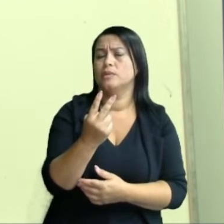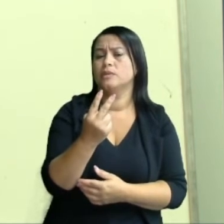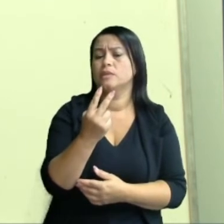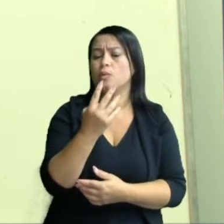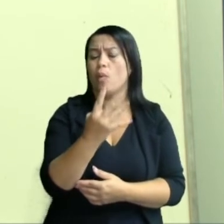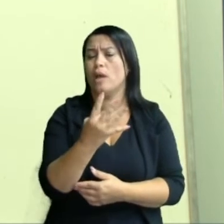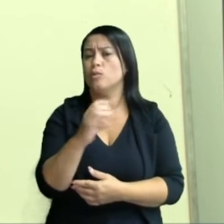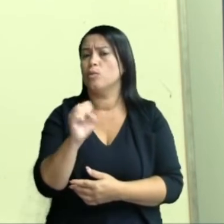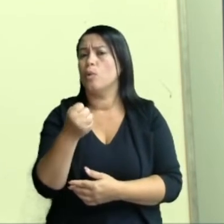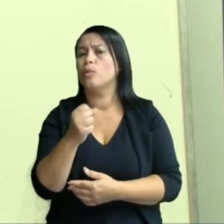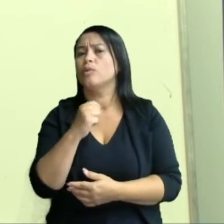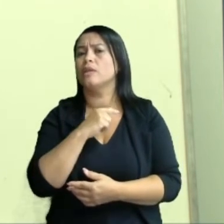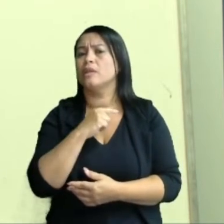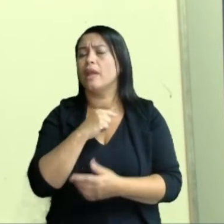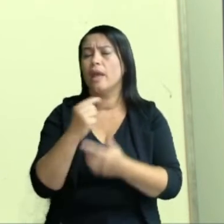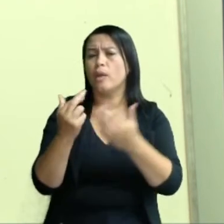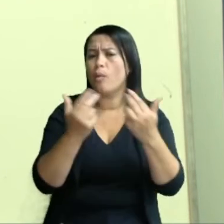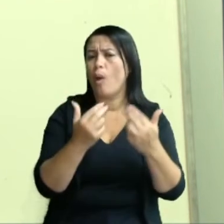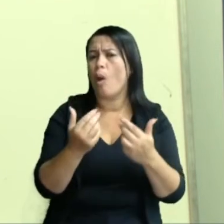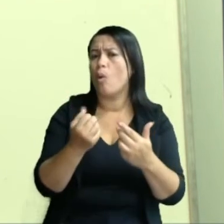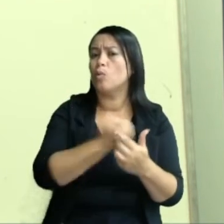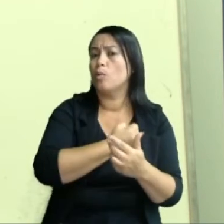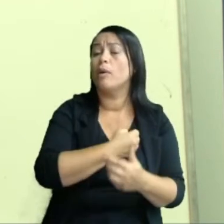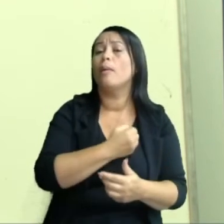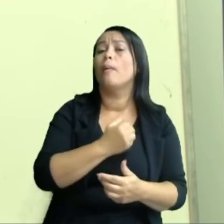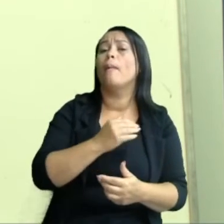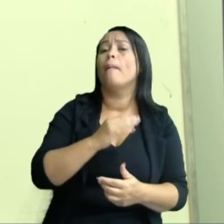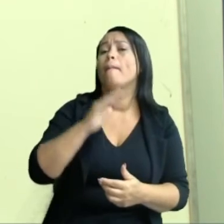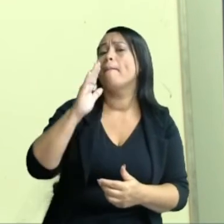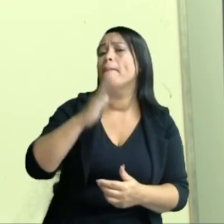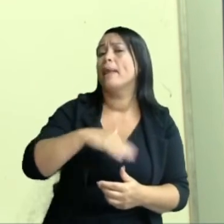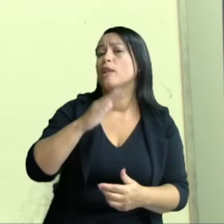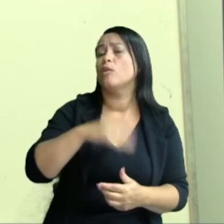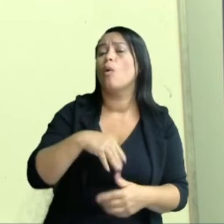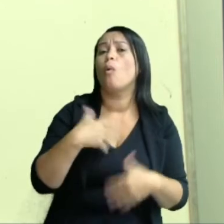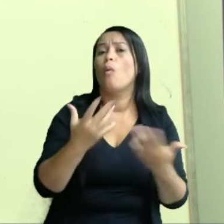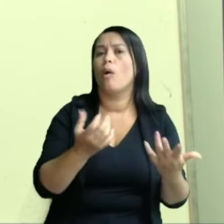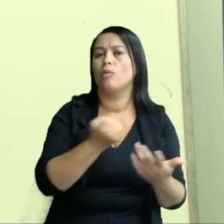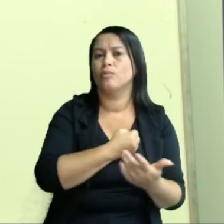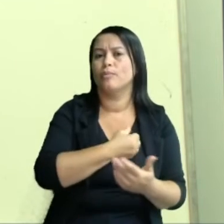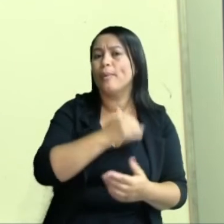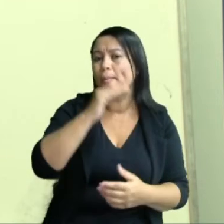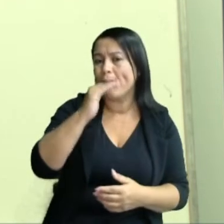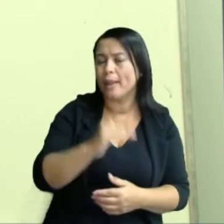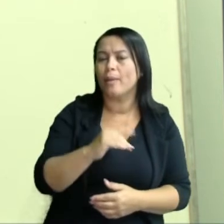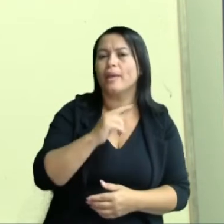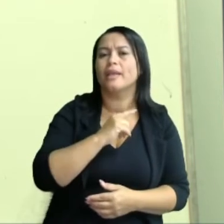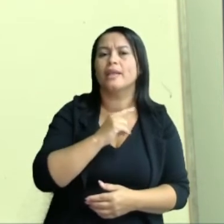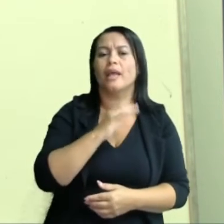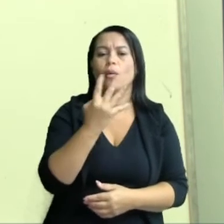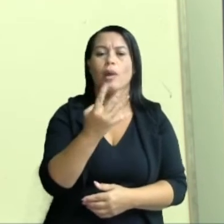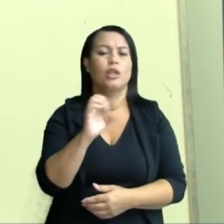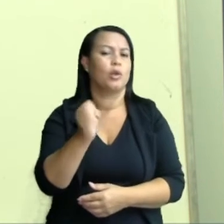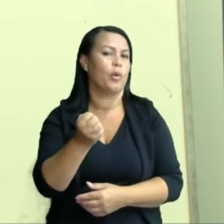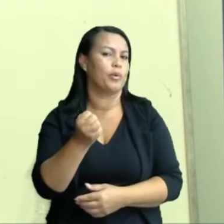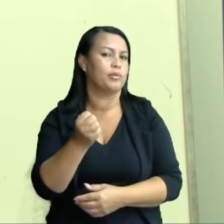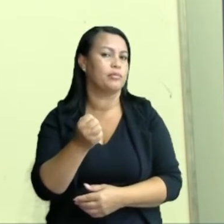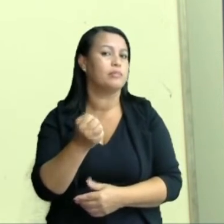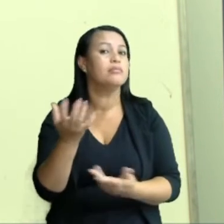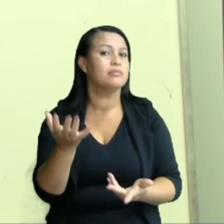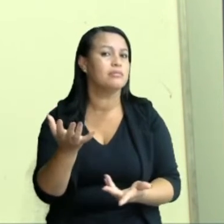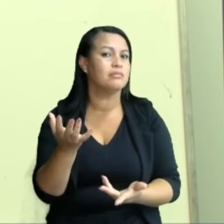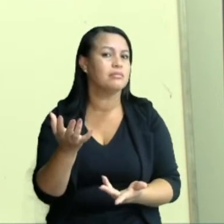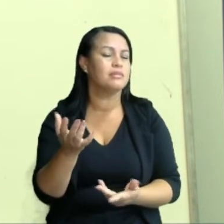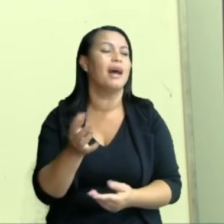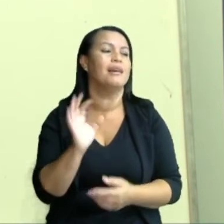4 e 8 têm em comum? O menor, tá certo? Qual o menor número que 4 e 8 têm em comum?